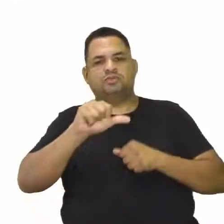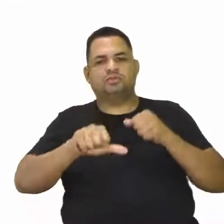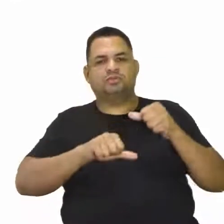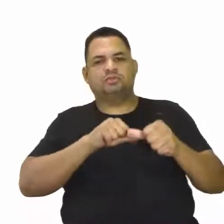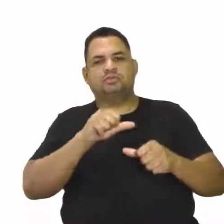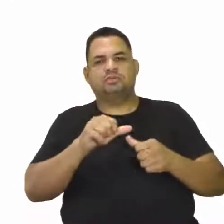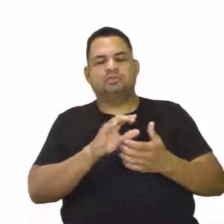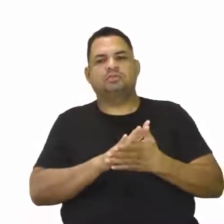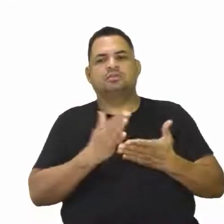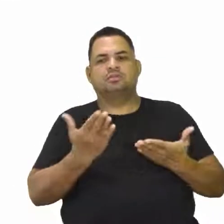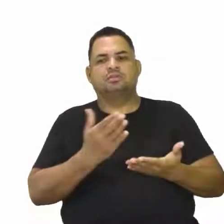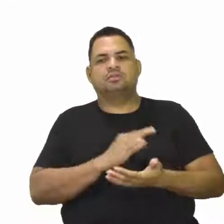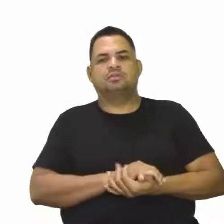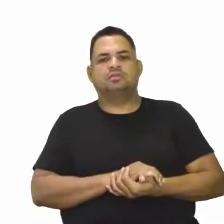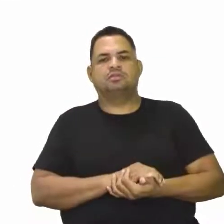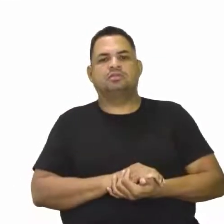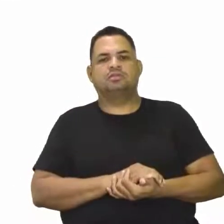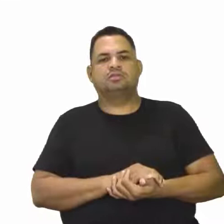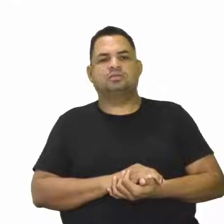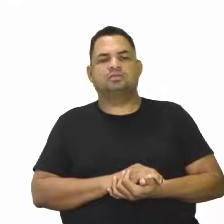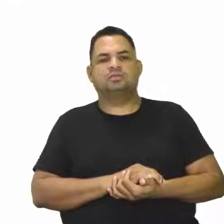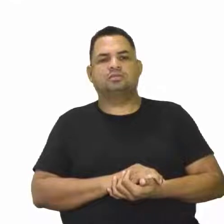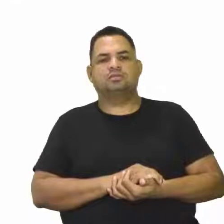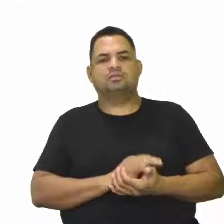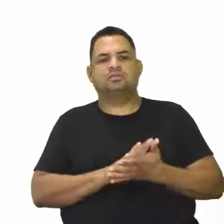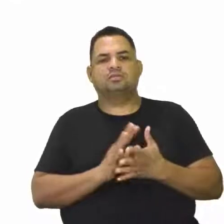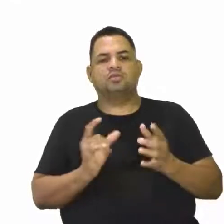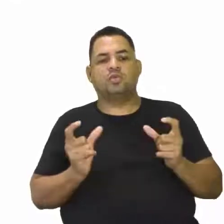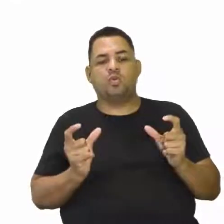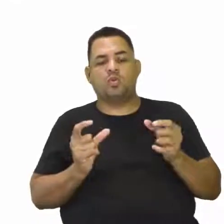me adiantei, como sempre, né? E elas servem